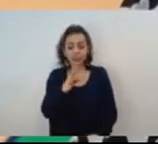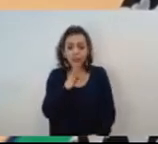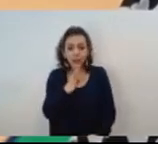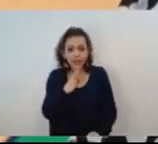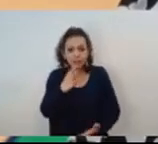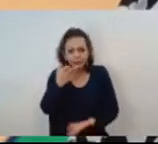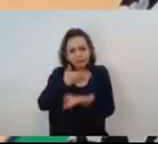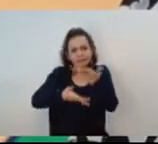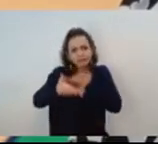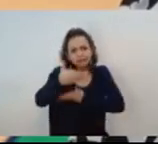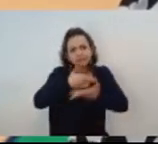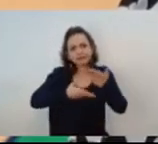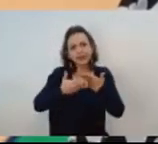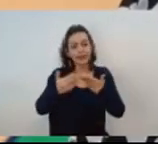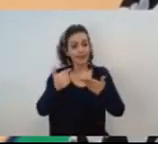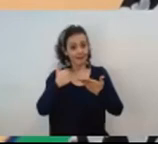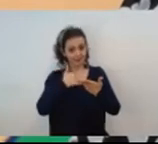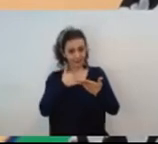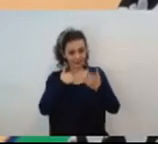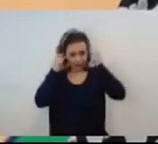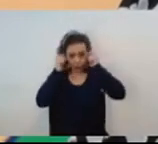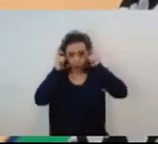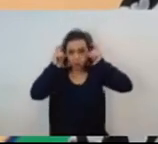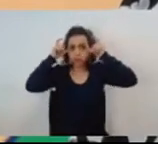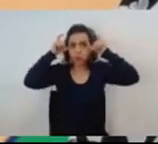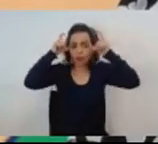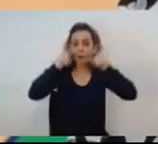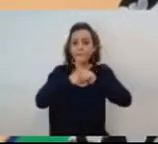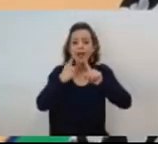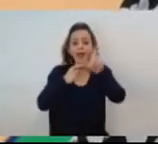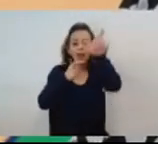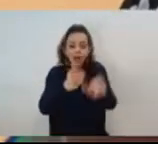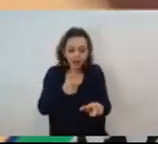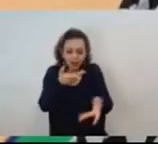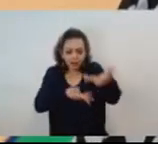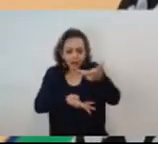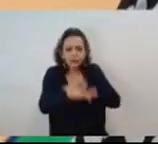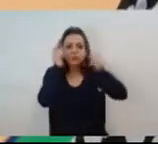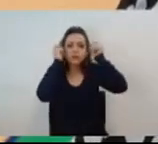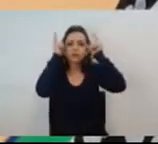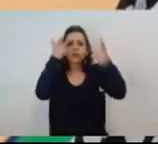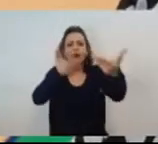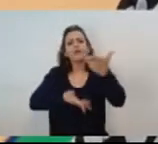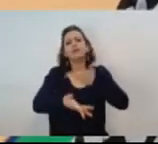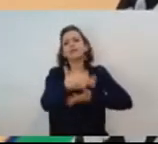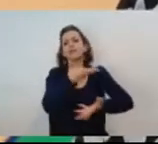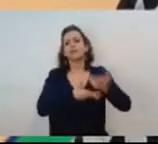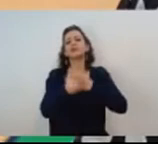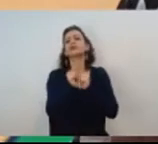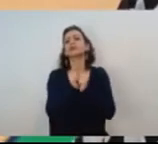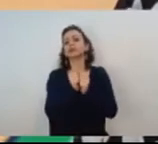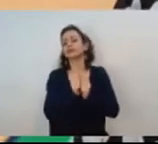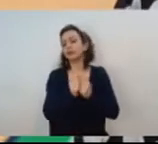próximo cresça junto comigo e quanto mais é conhecimento eu adquirir eu